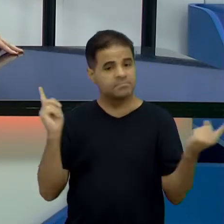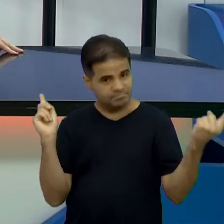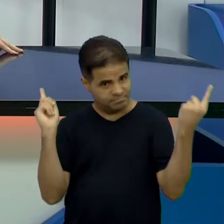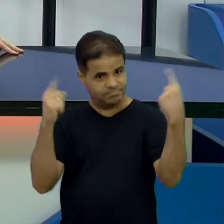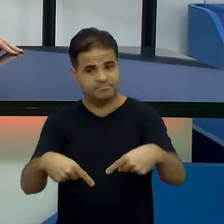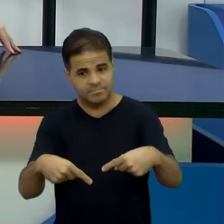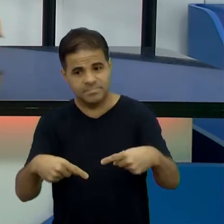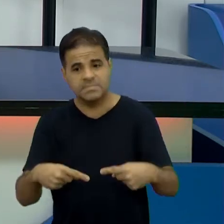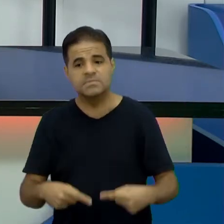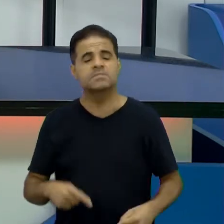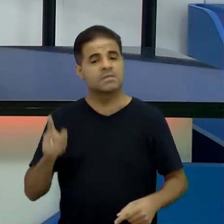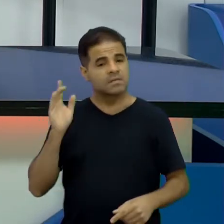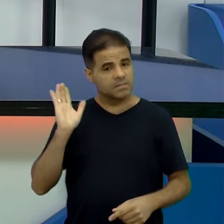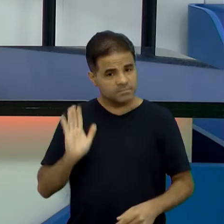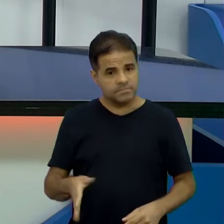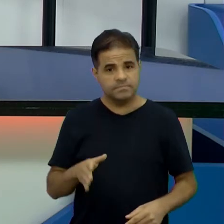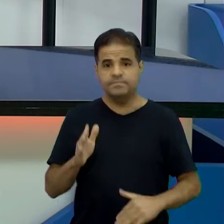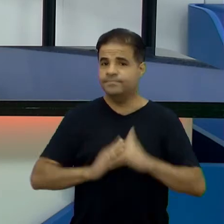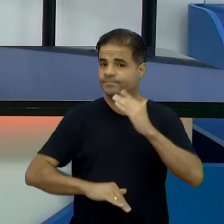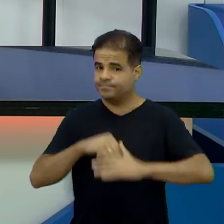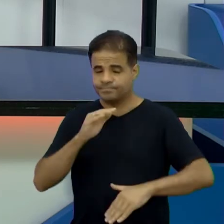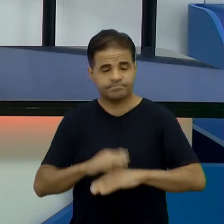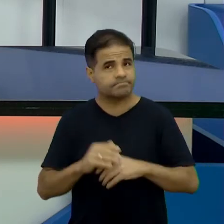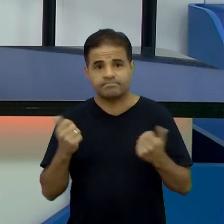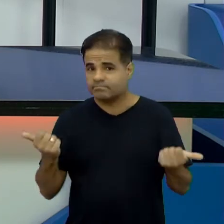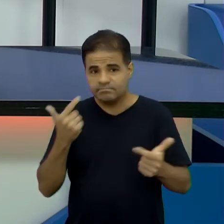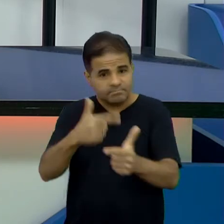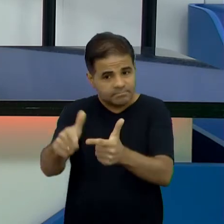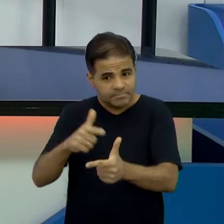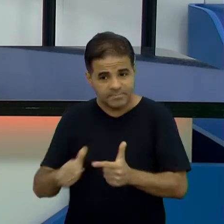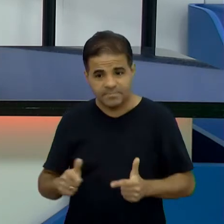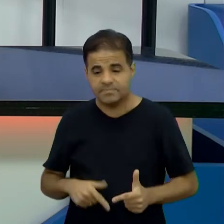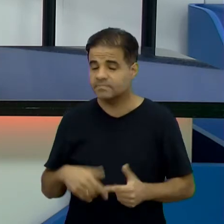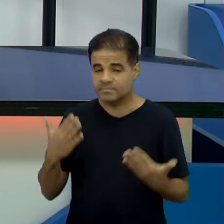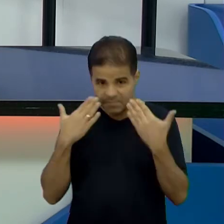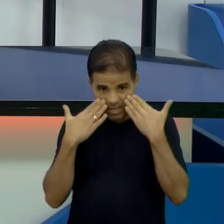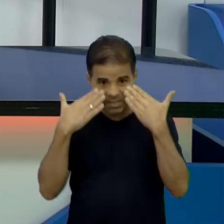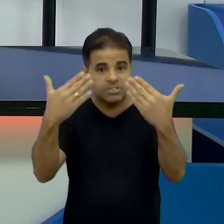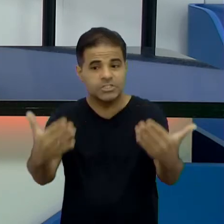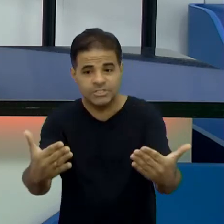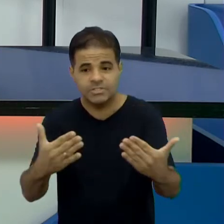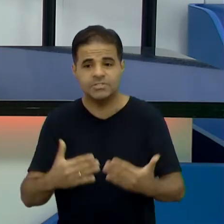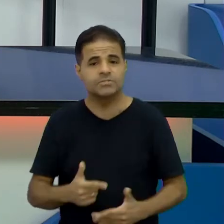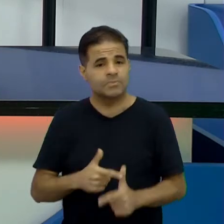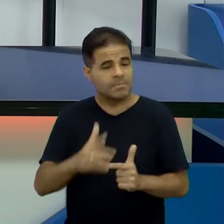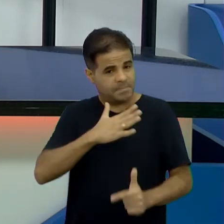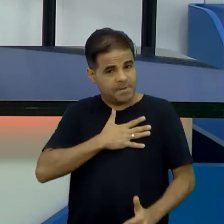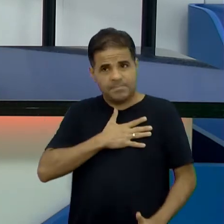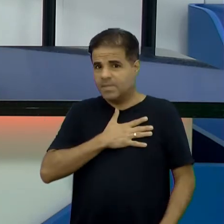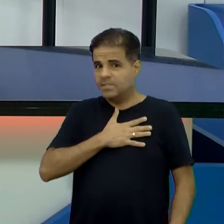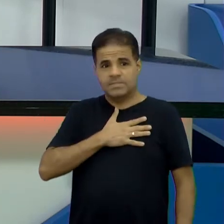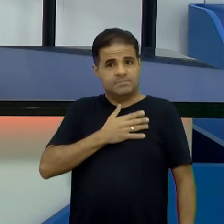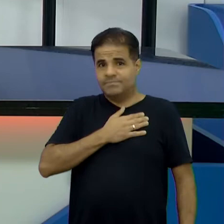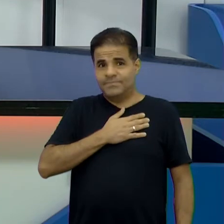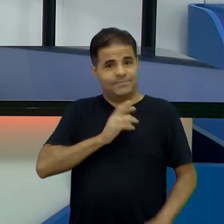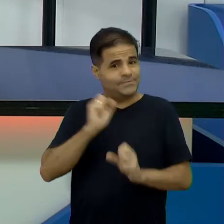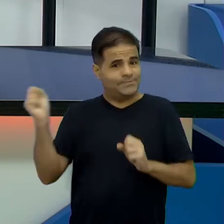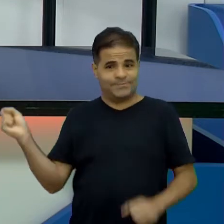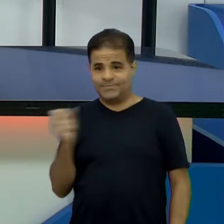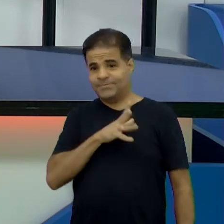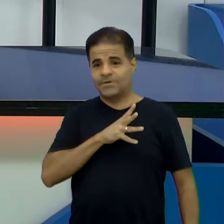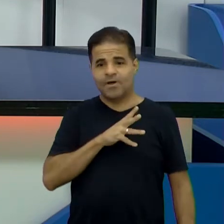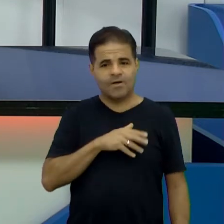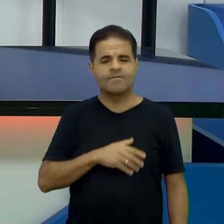problema. Exatamente. É uma situação problema, você está diante de uma situação, pelo menos para mim, inédita. E